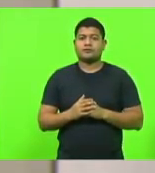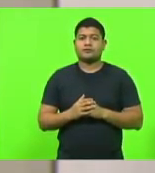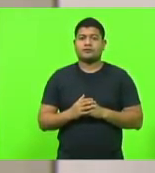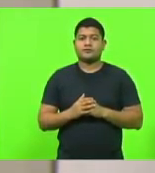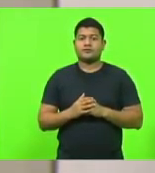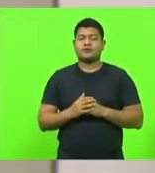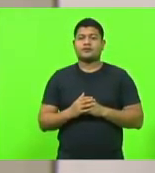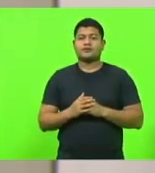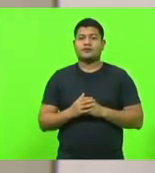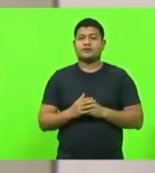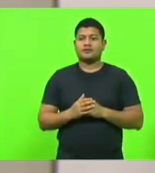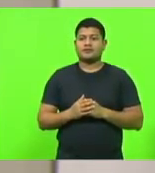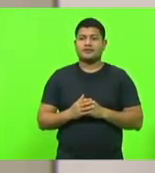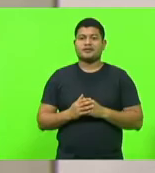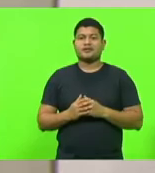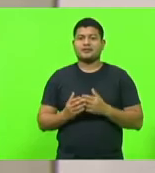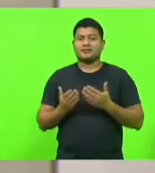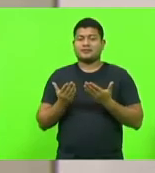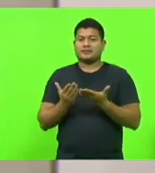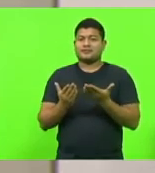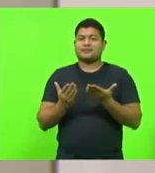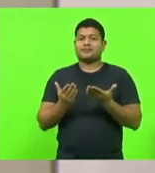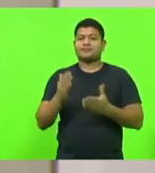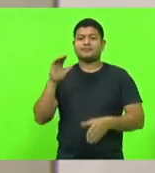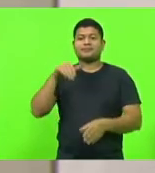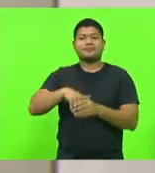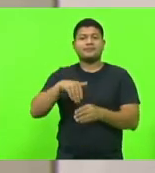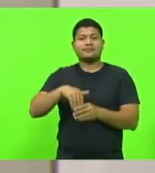Discussão e votação em turno único do projeto de lei